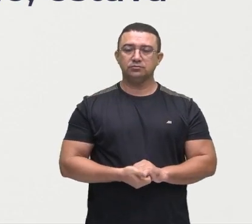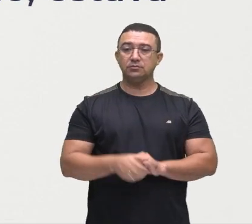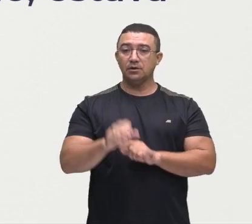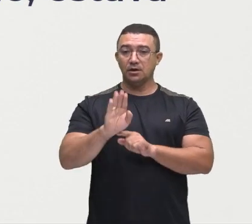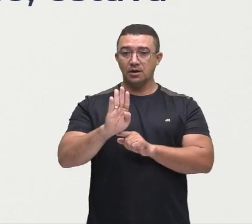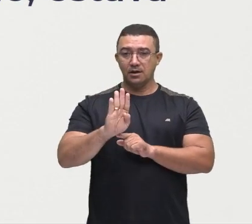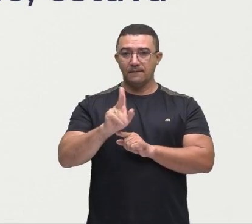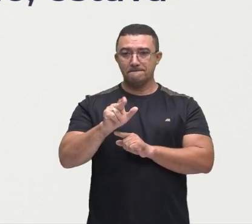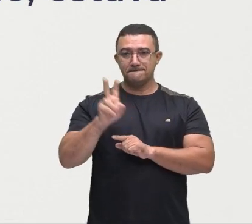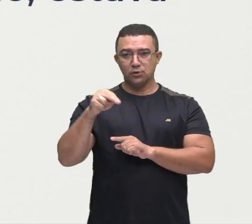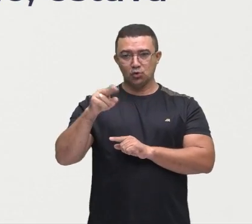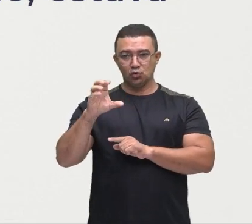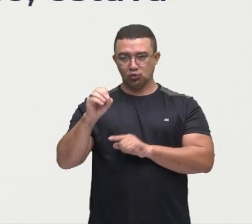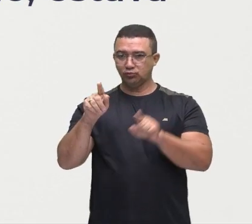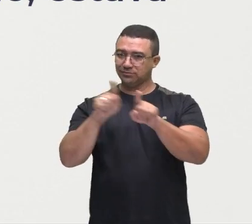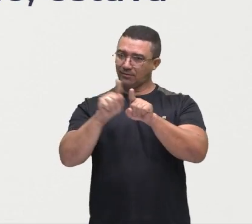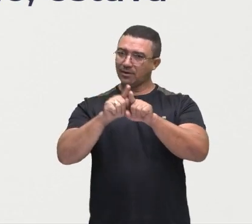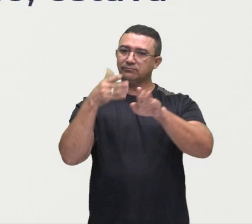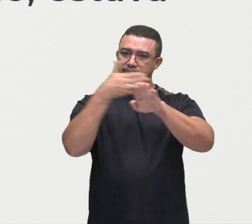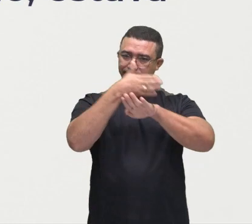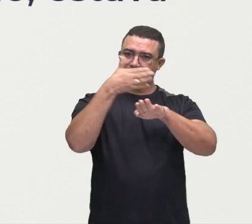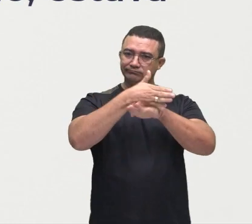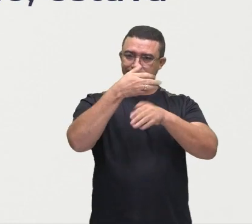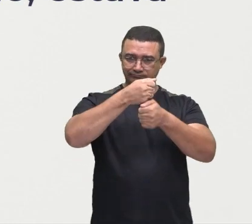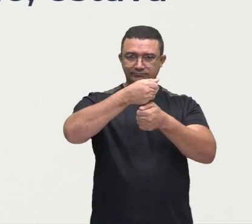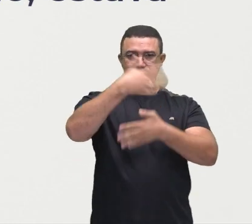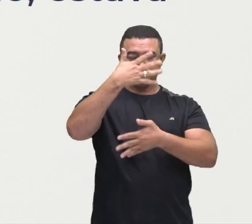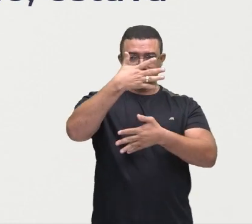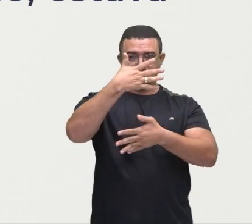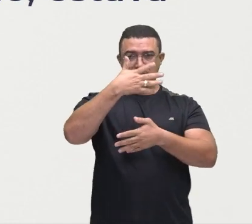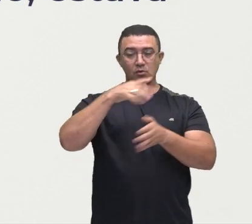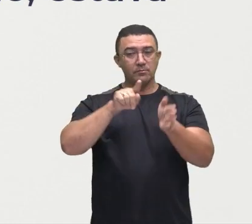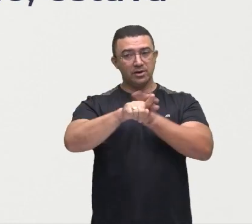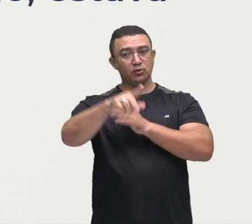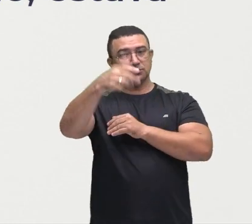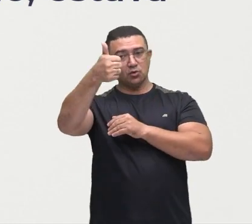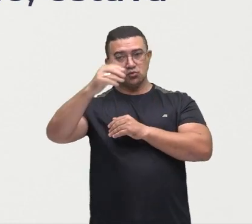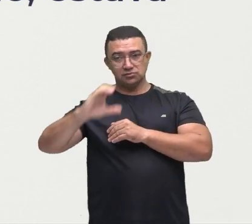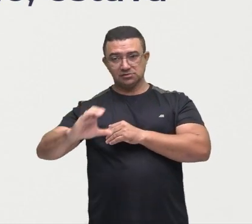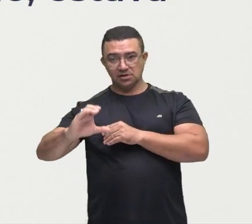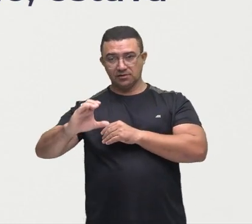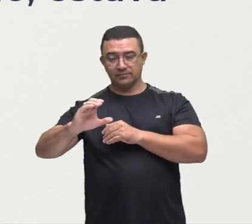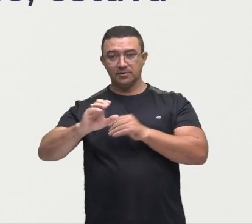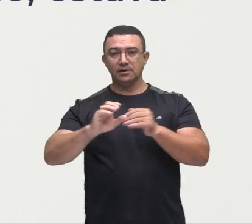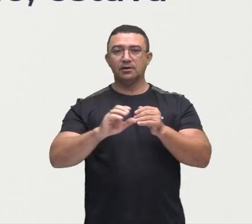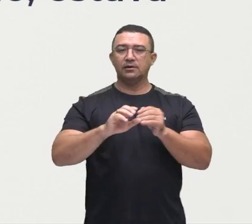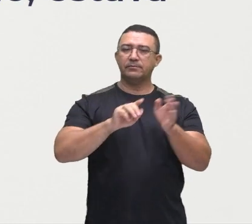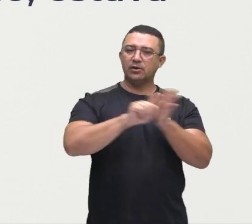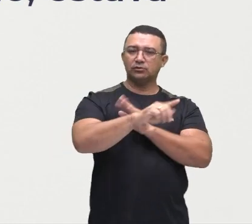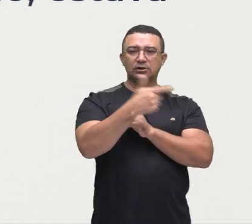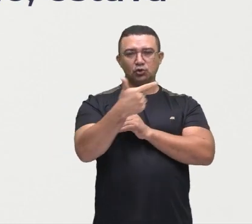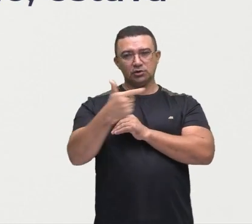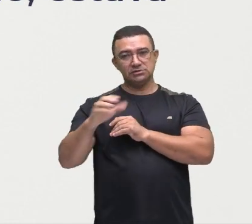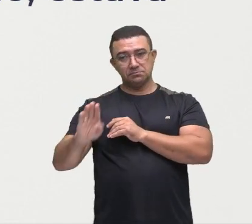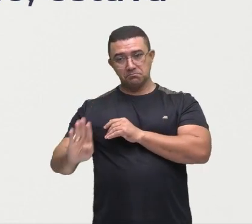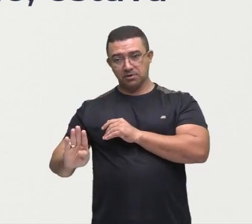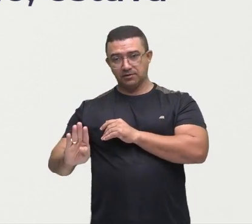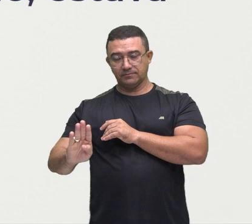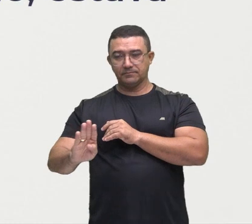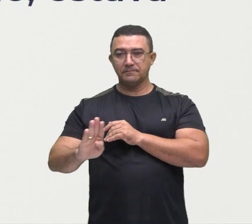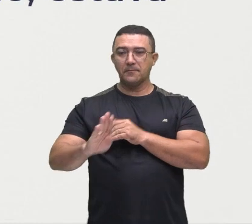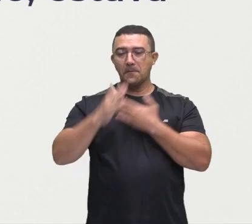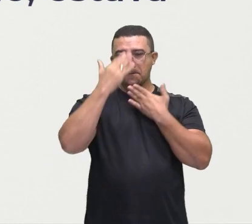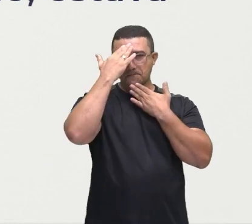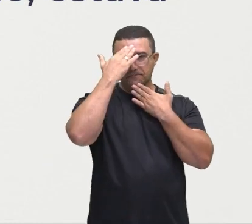Belém. Obrigada, Bruno. E ele está dizendo que a primeira é a letra C e a segunda é a letra B. Muito obrigada,